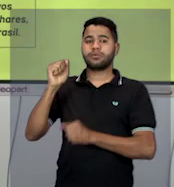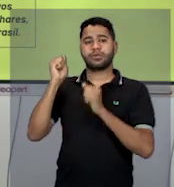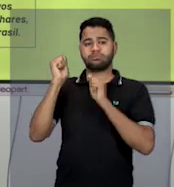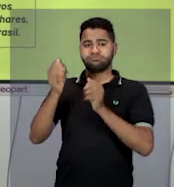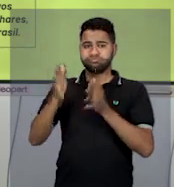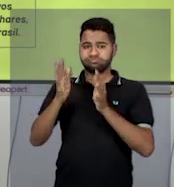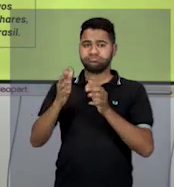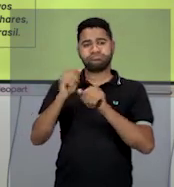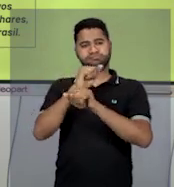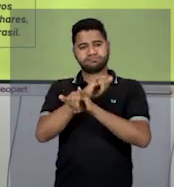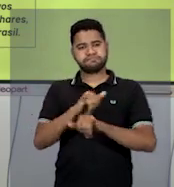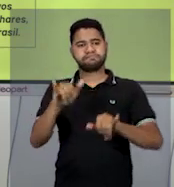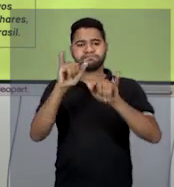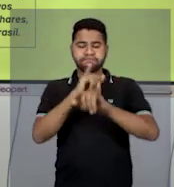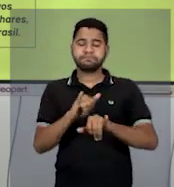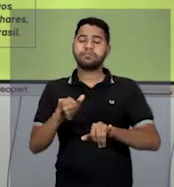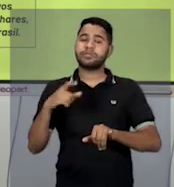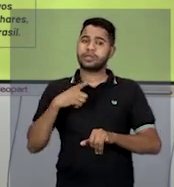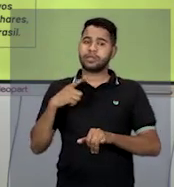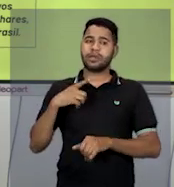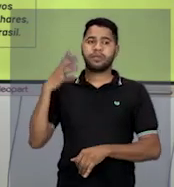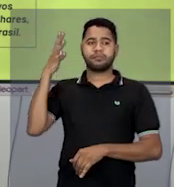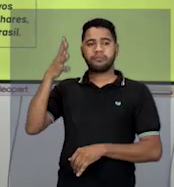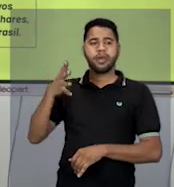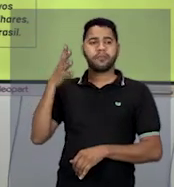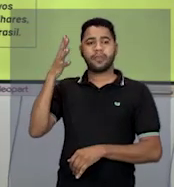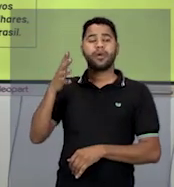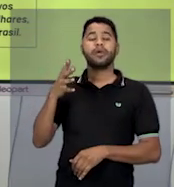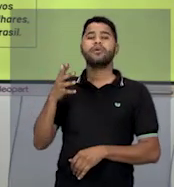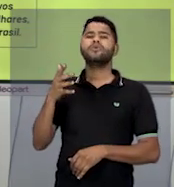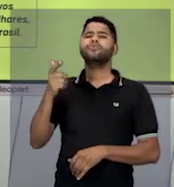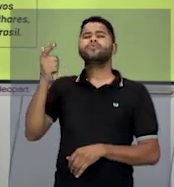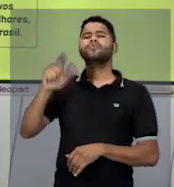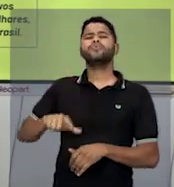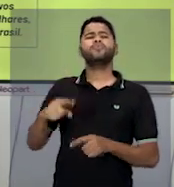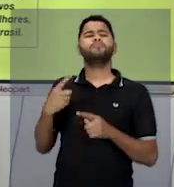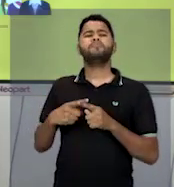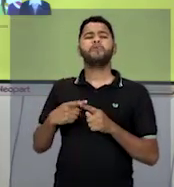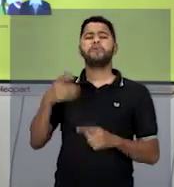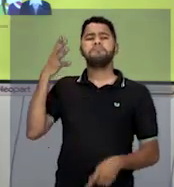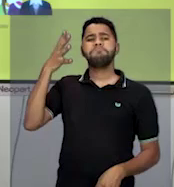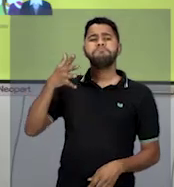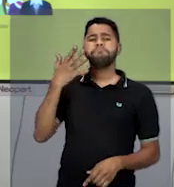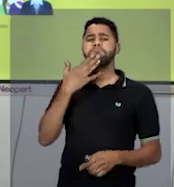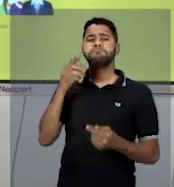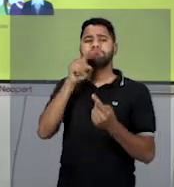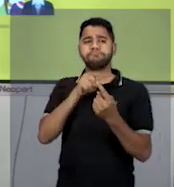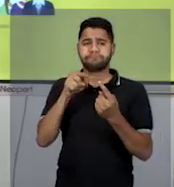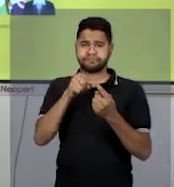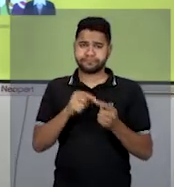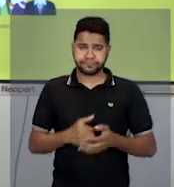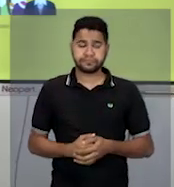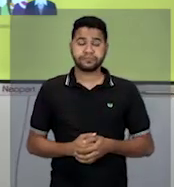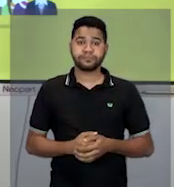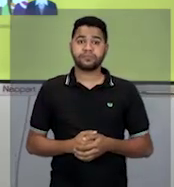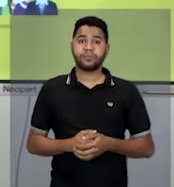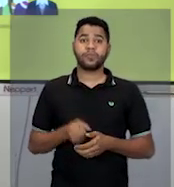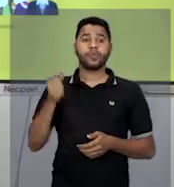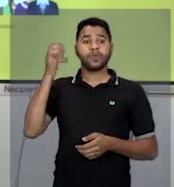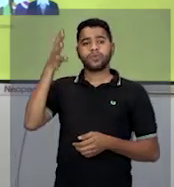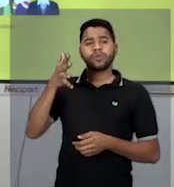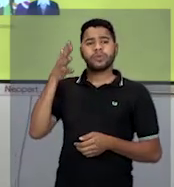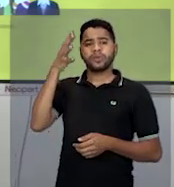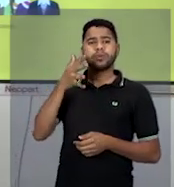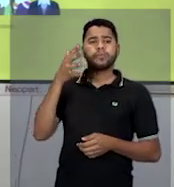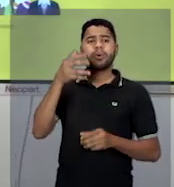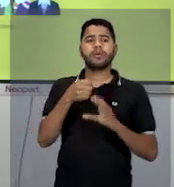aí esse depoimento. E mais uma vez, para que serve o depoimento? Então, o depoimento ele vai ter